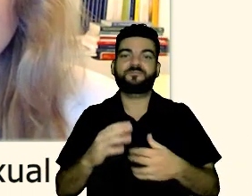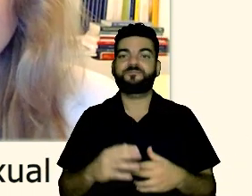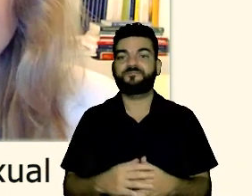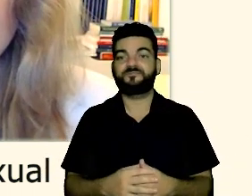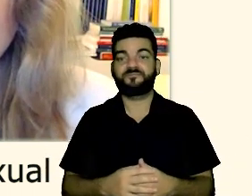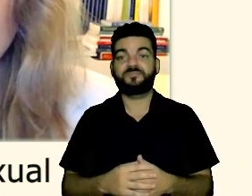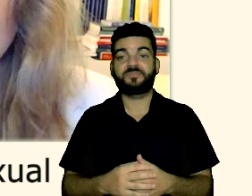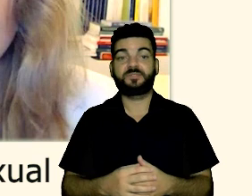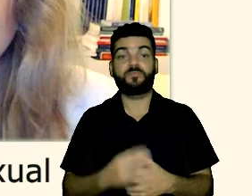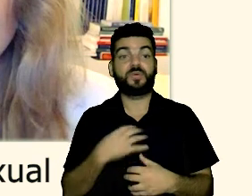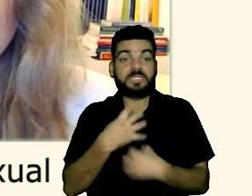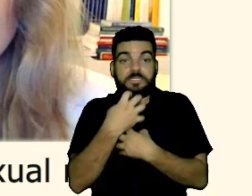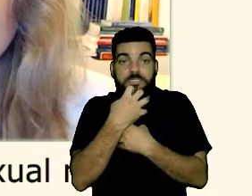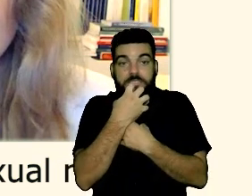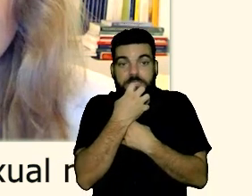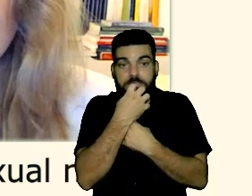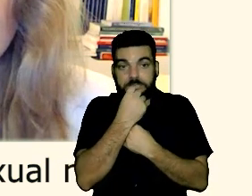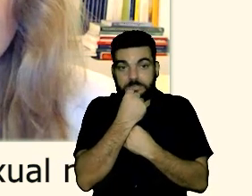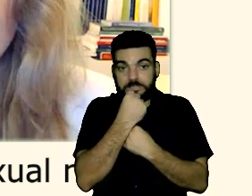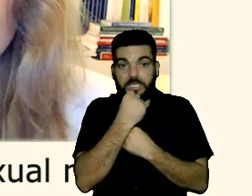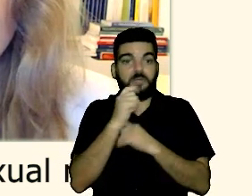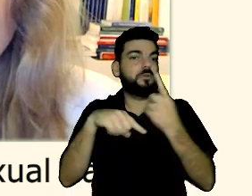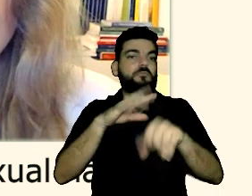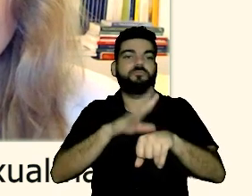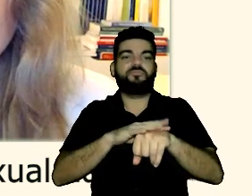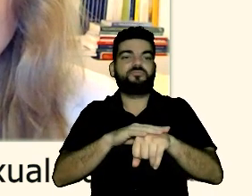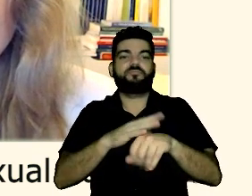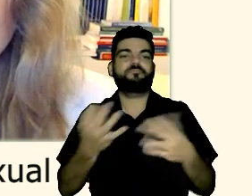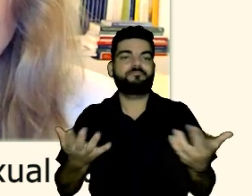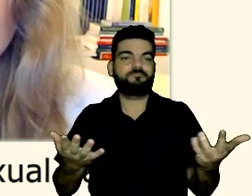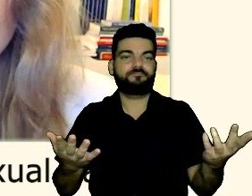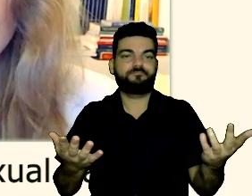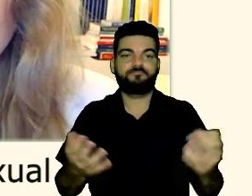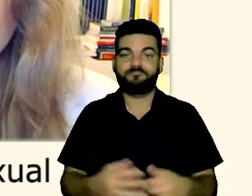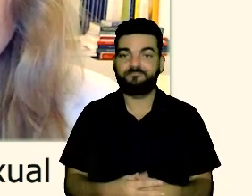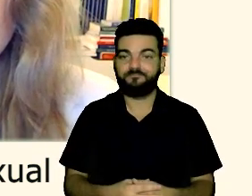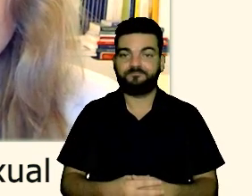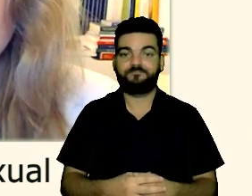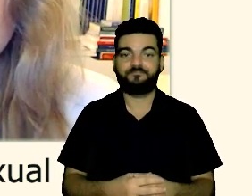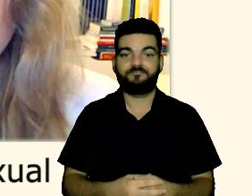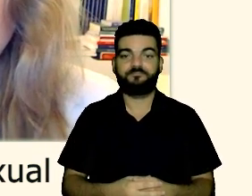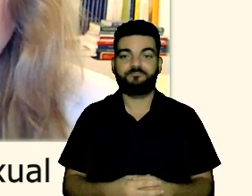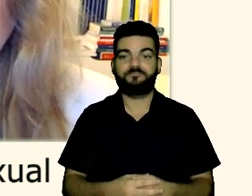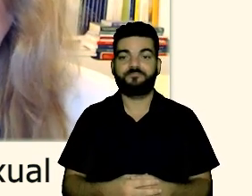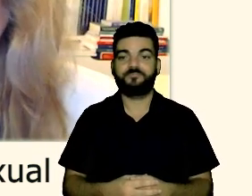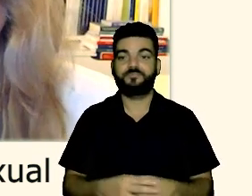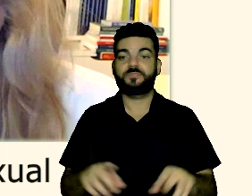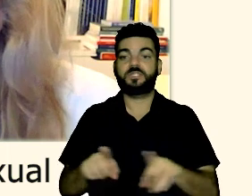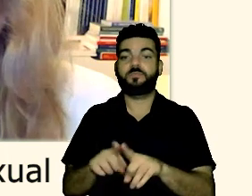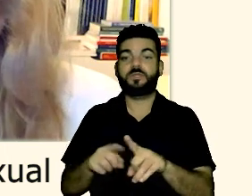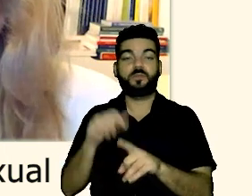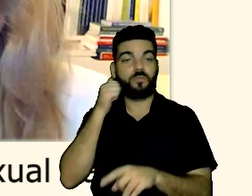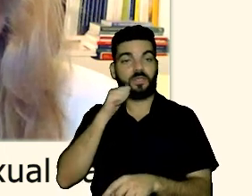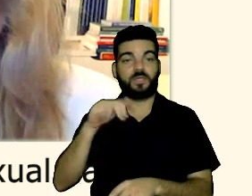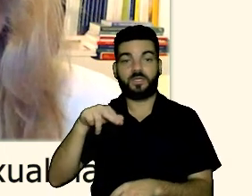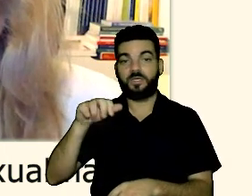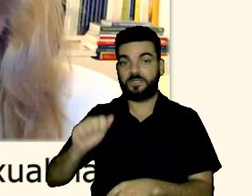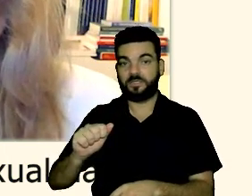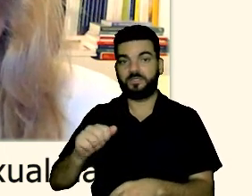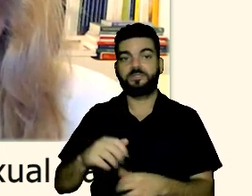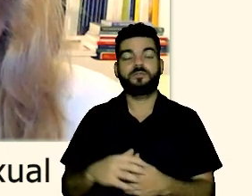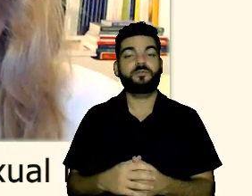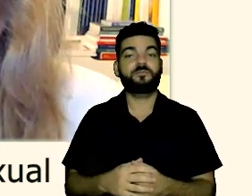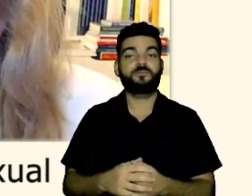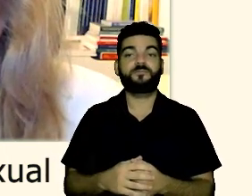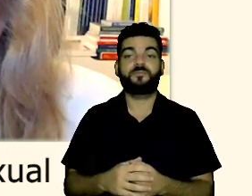for interrompido, o adoecimento é a única forma dessa pessoa conseguir denunciar que algo de errado está acontecendo, porque ela acaba se calando, silenciando,